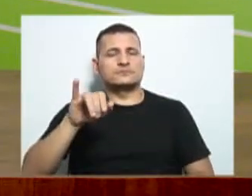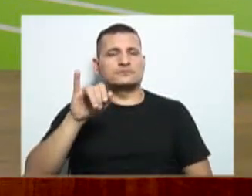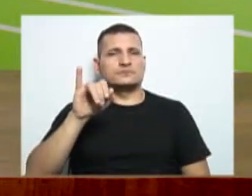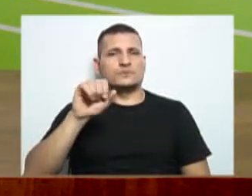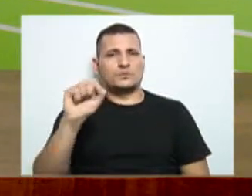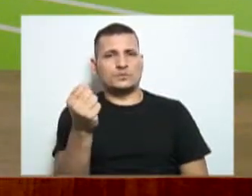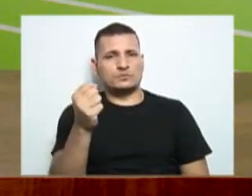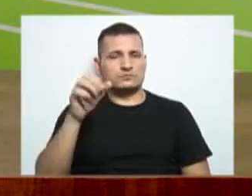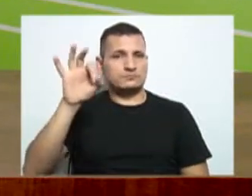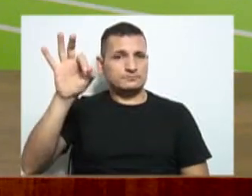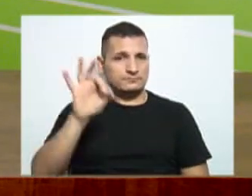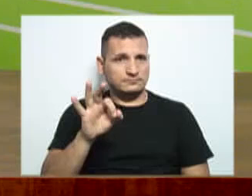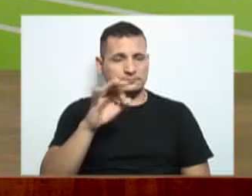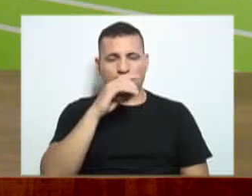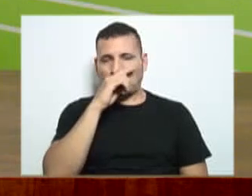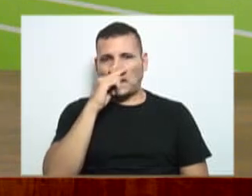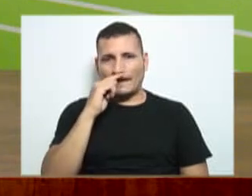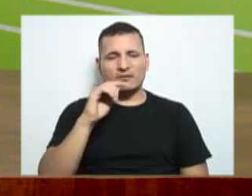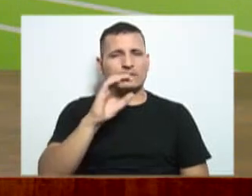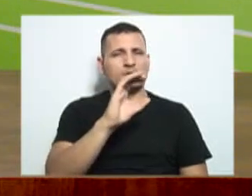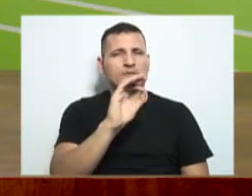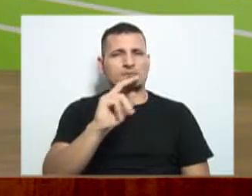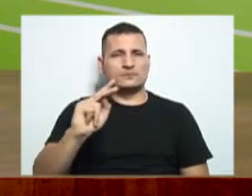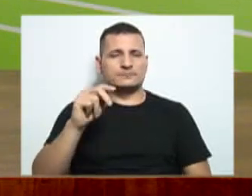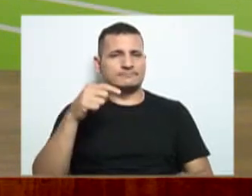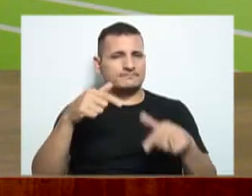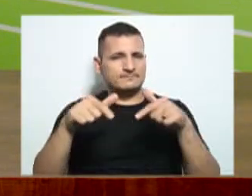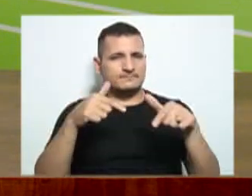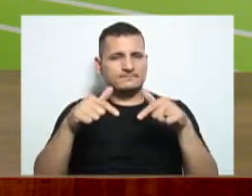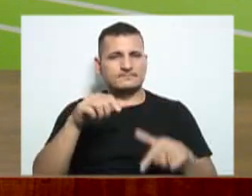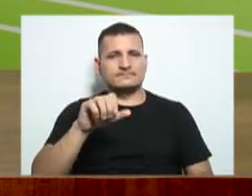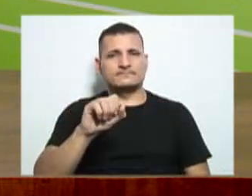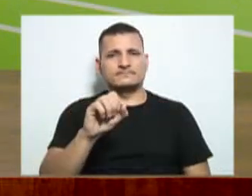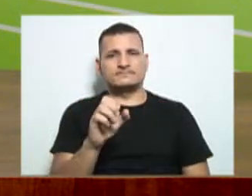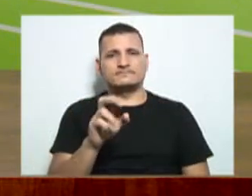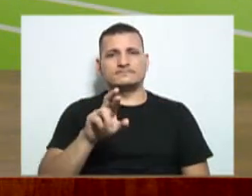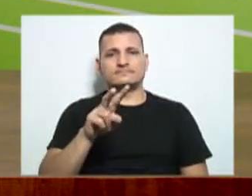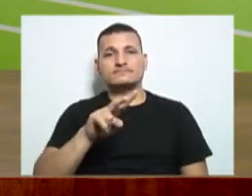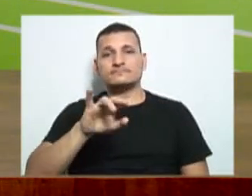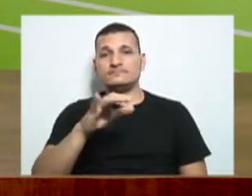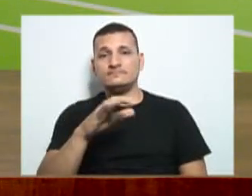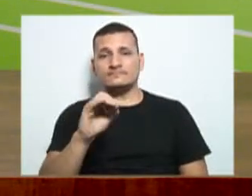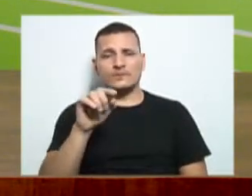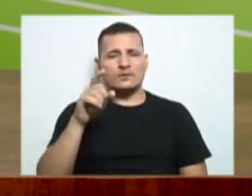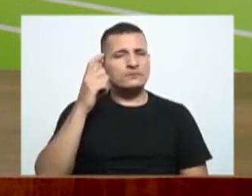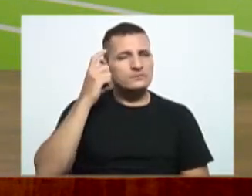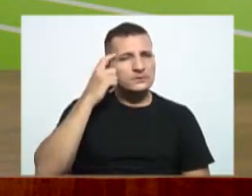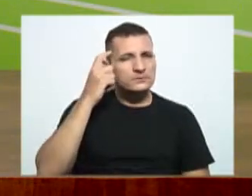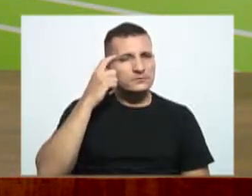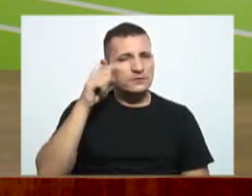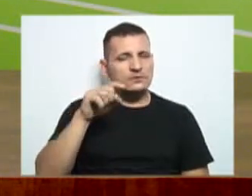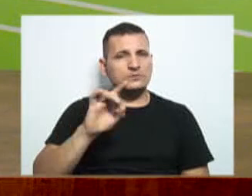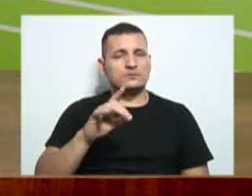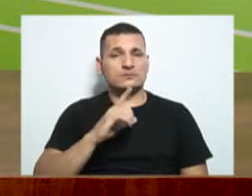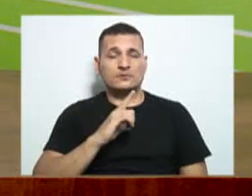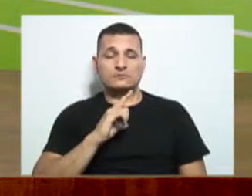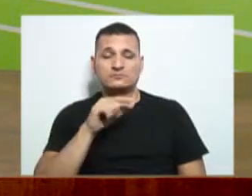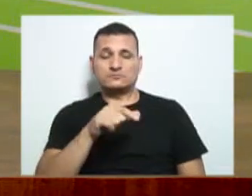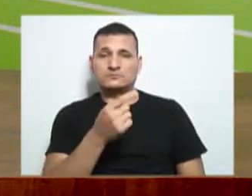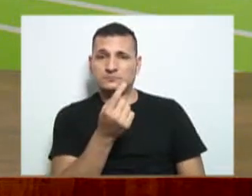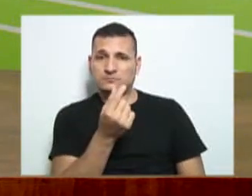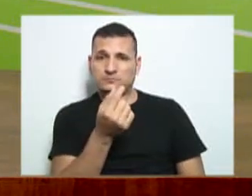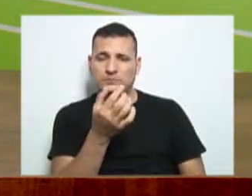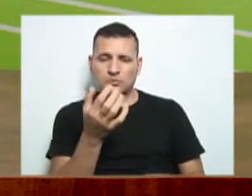lá, uma cooperativa de serviço. A presunção, presume-se, vamos lá, tive uma receita